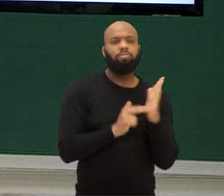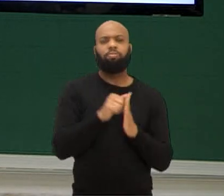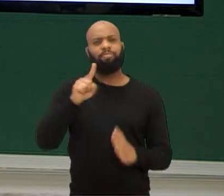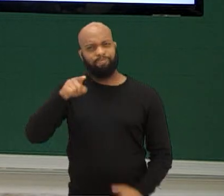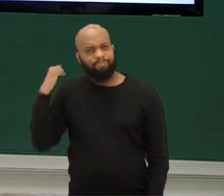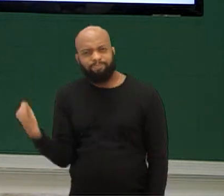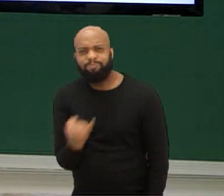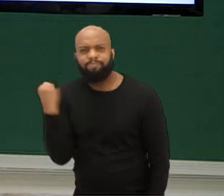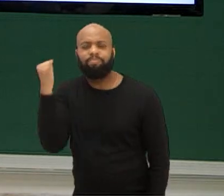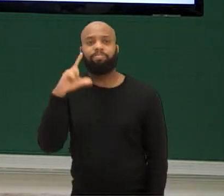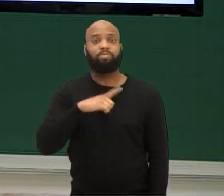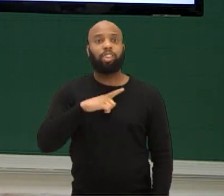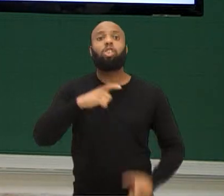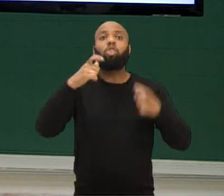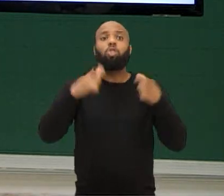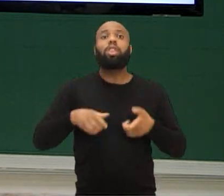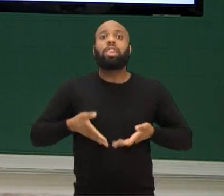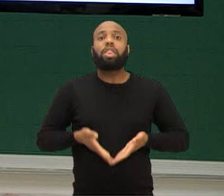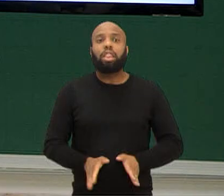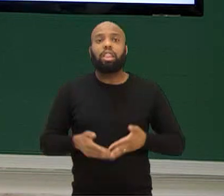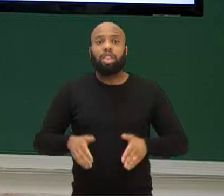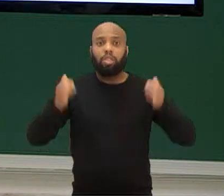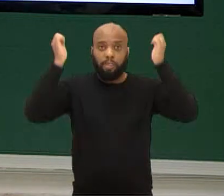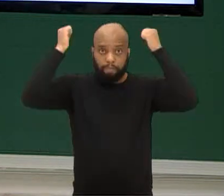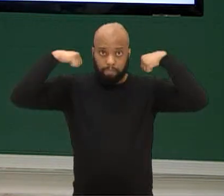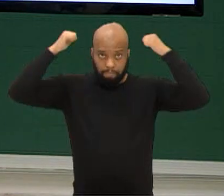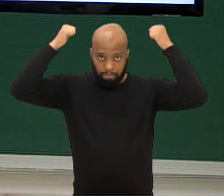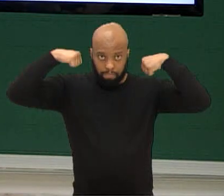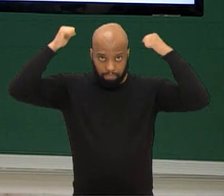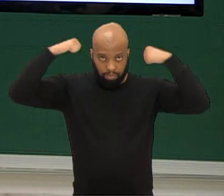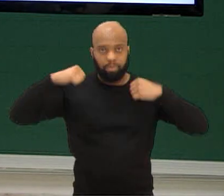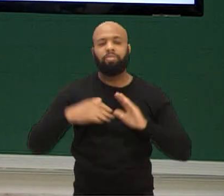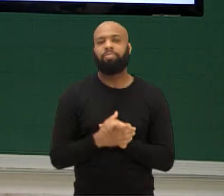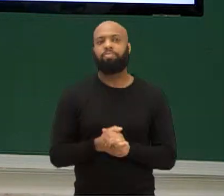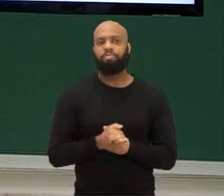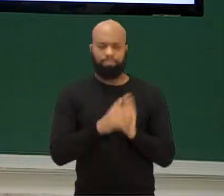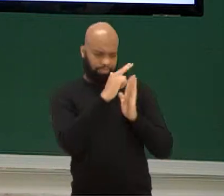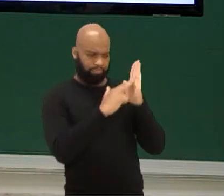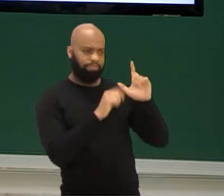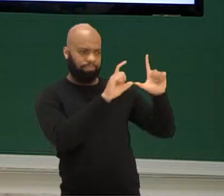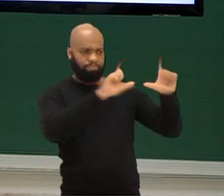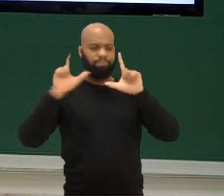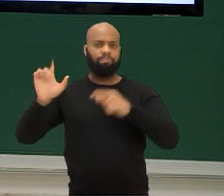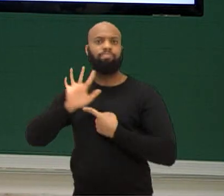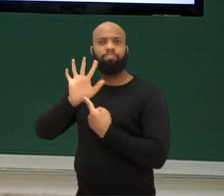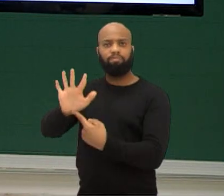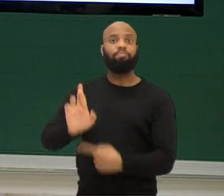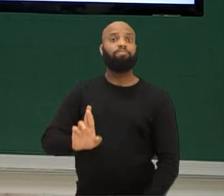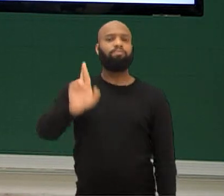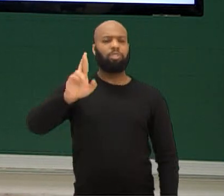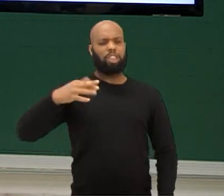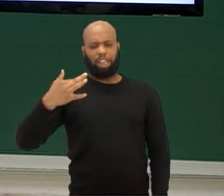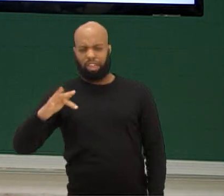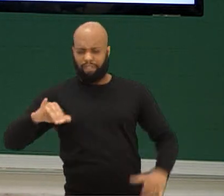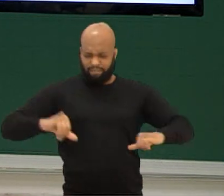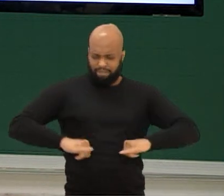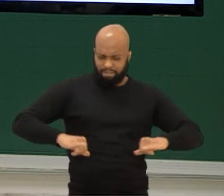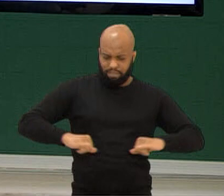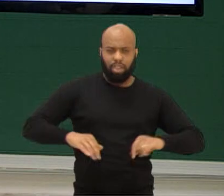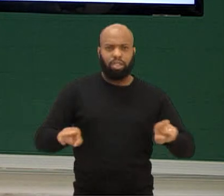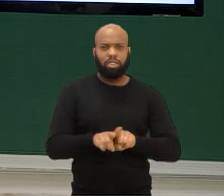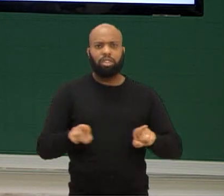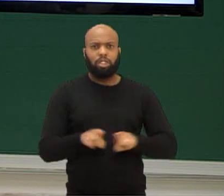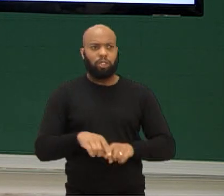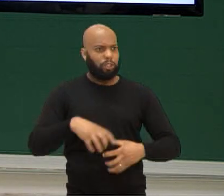legendária, ela é mexicana, essa é a nacionalidade dela. Nas obras dela, ela representou a dor, ela representou a indignação e